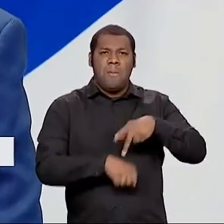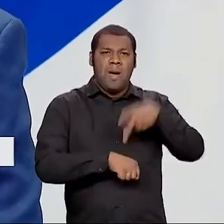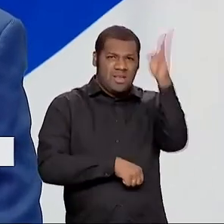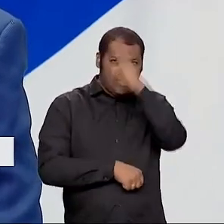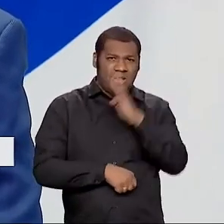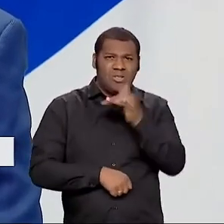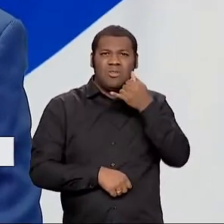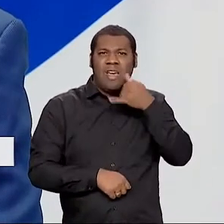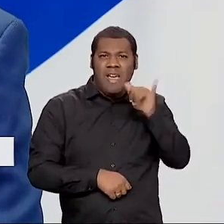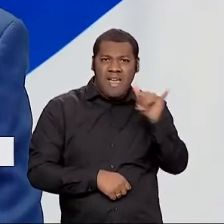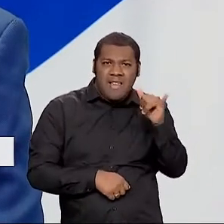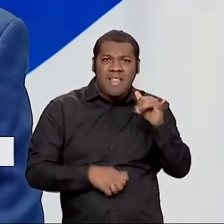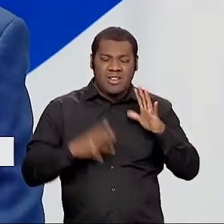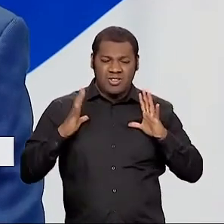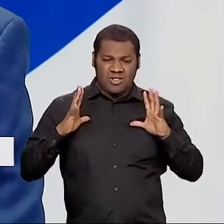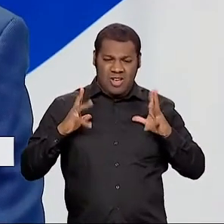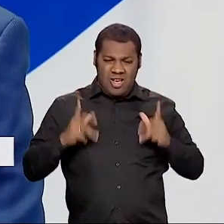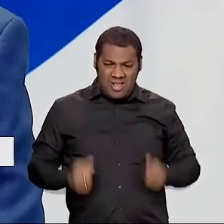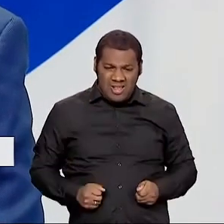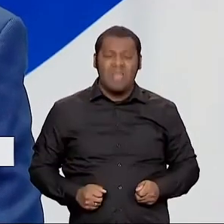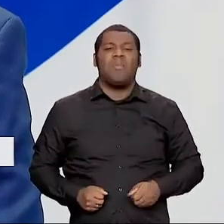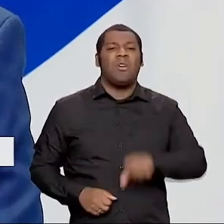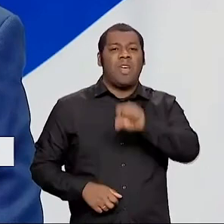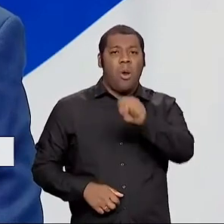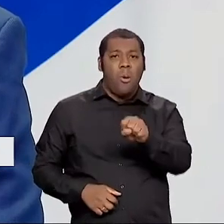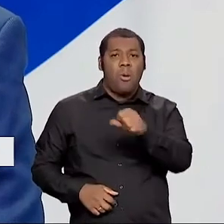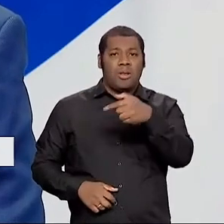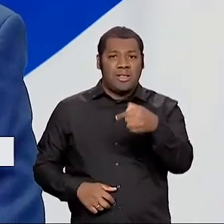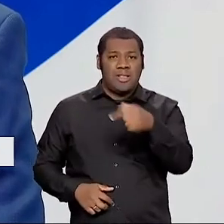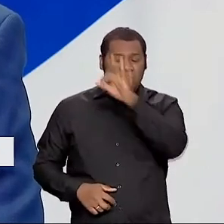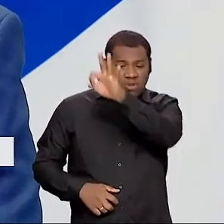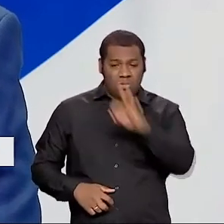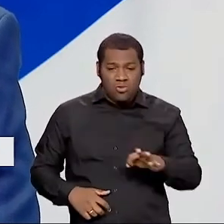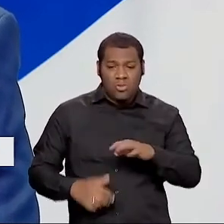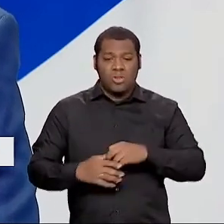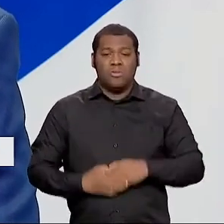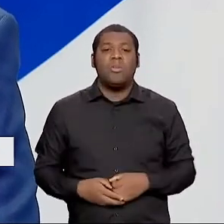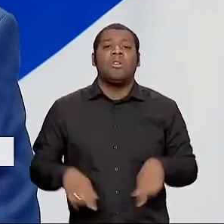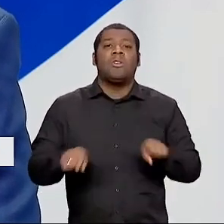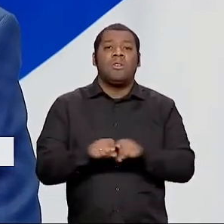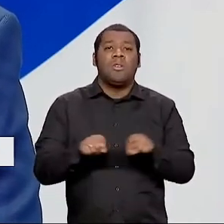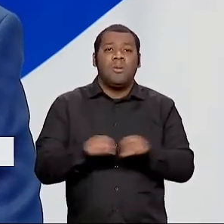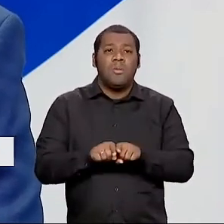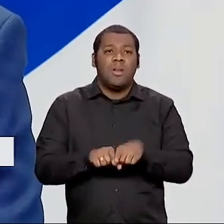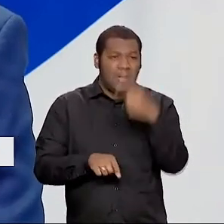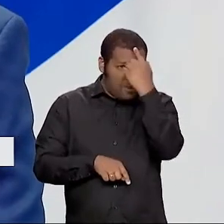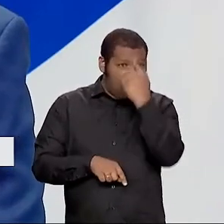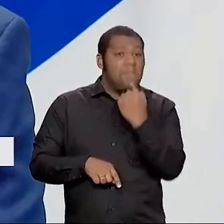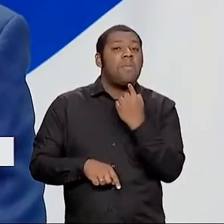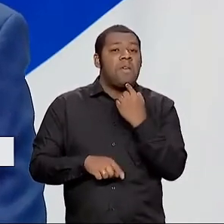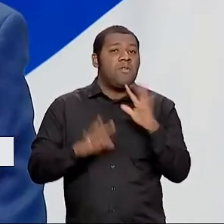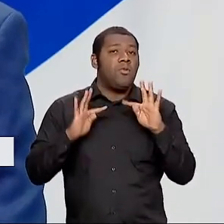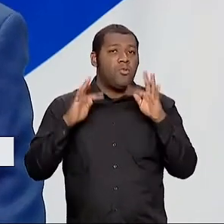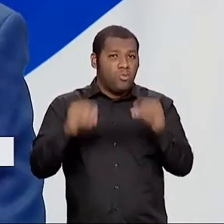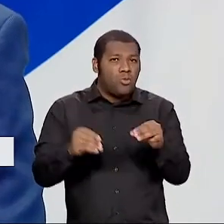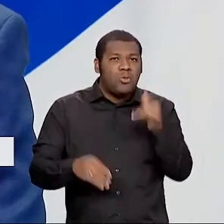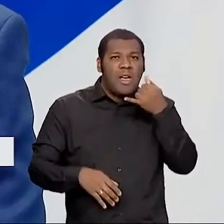brasileira, 87% da energia é limpa e renovável, e da matriz total da energia